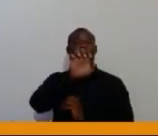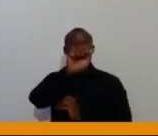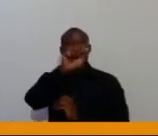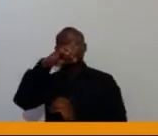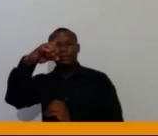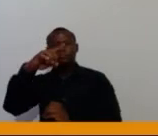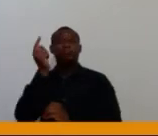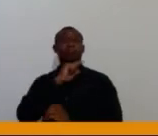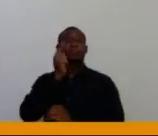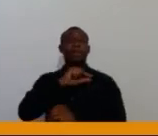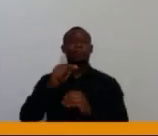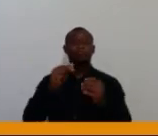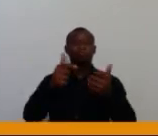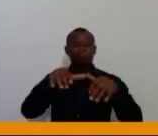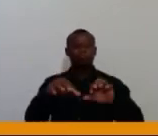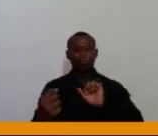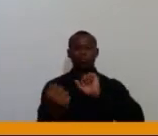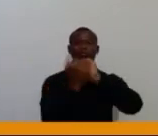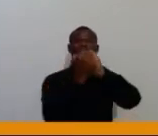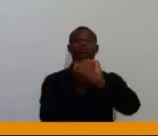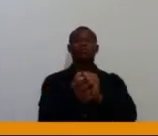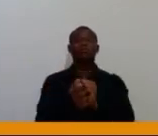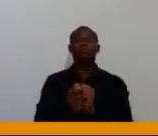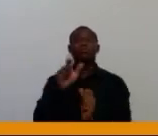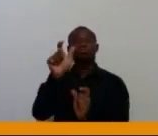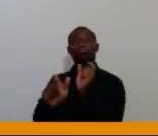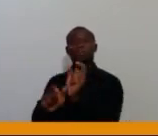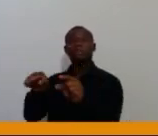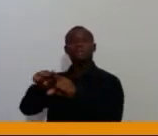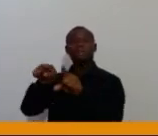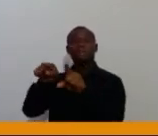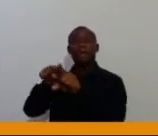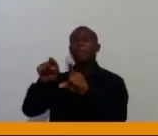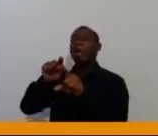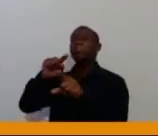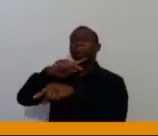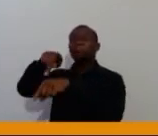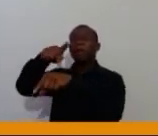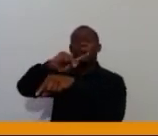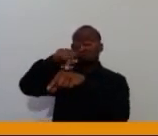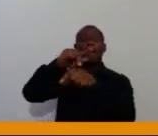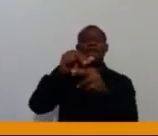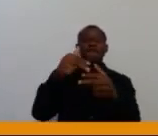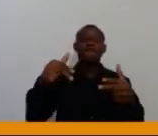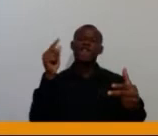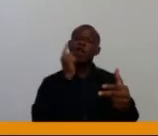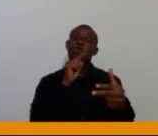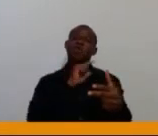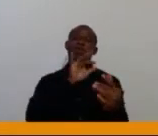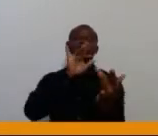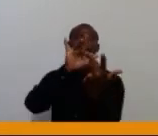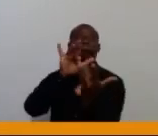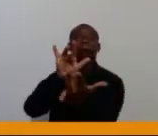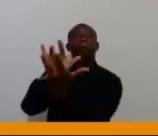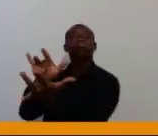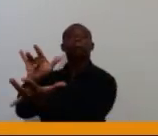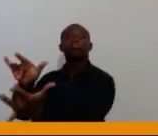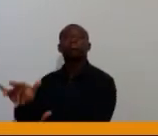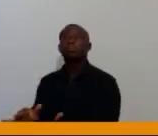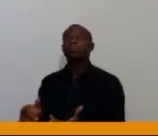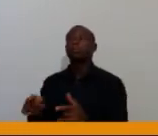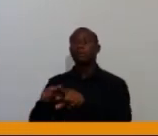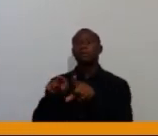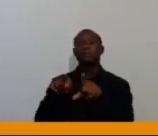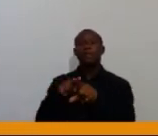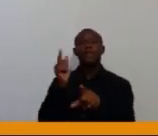eventos aqui no Brasil, diversos eventos que nós acompanhamos. E está hoje conosco, dando esse prazer de